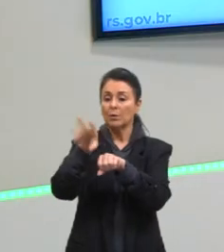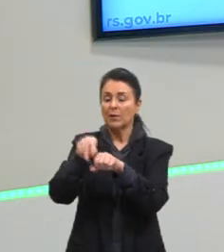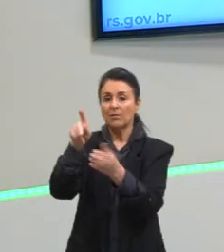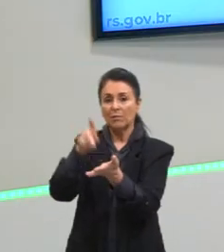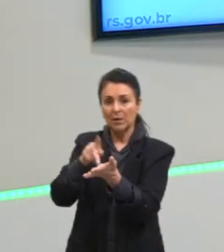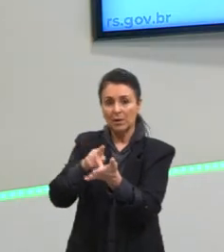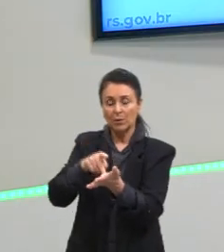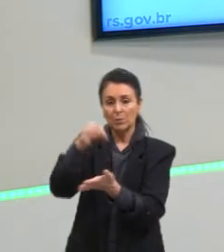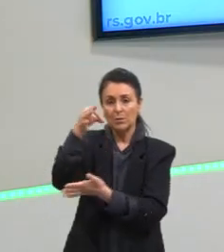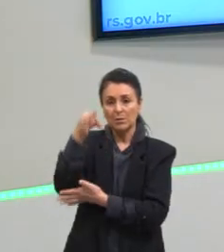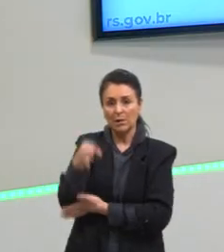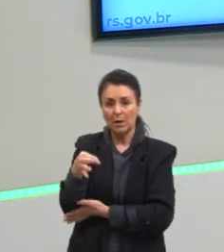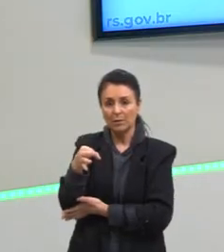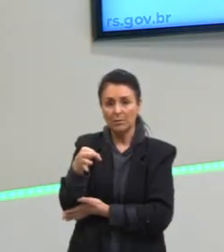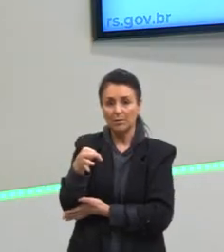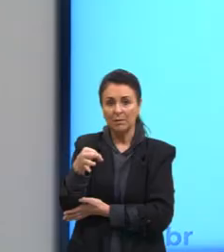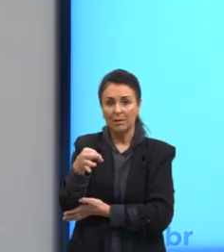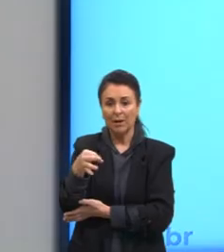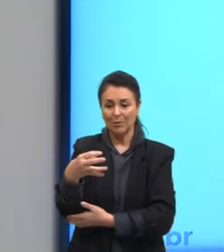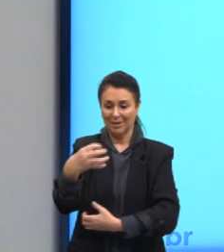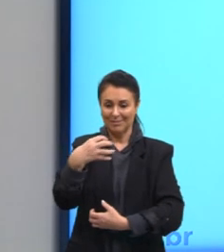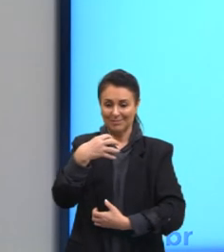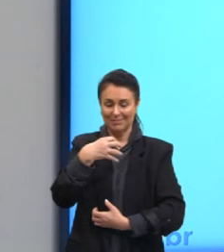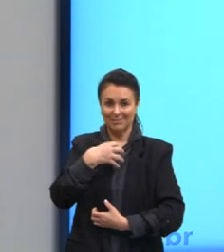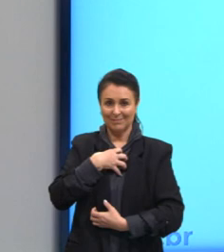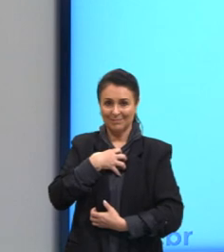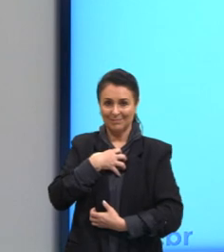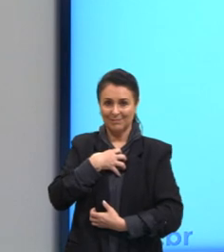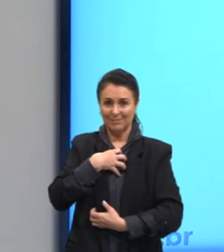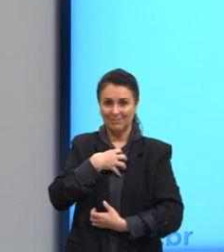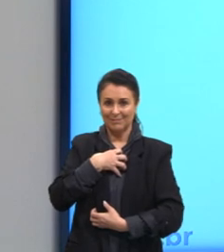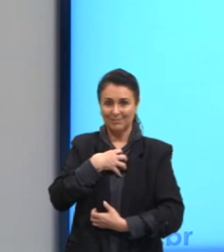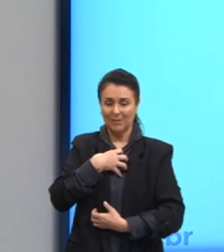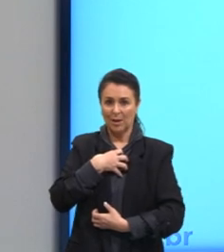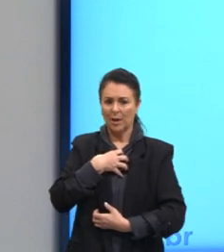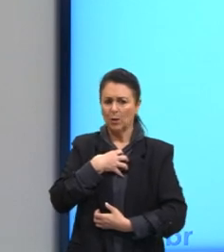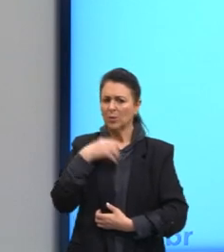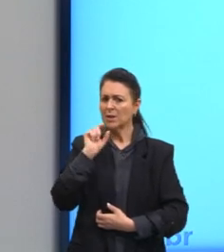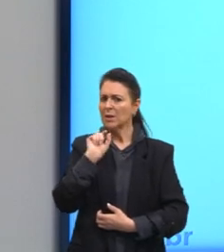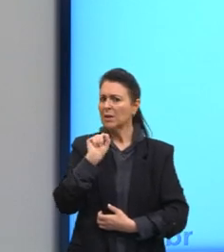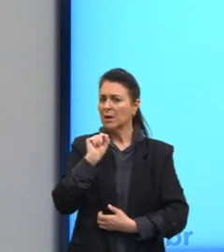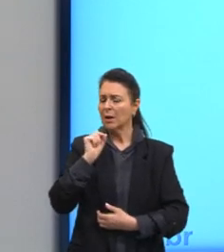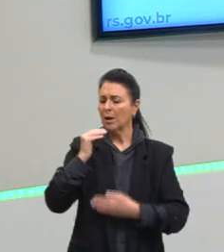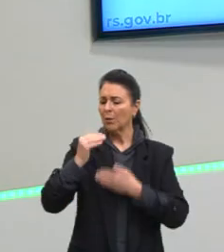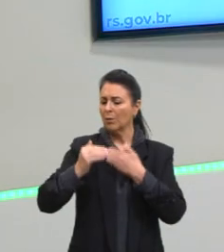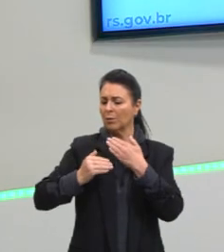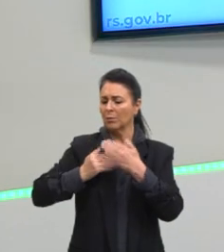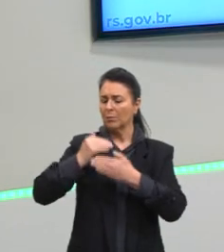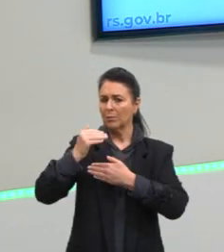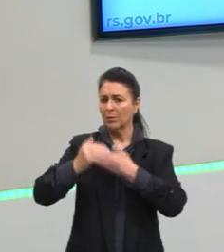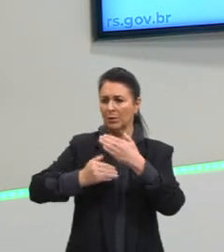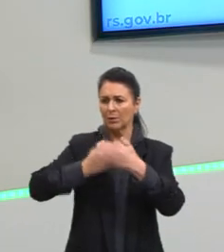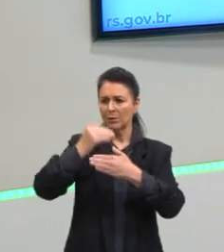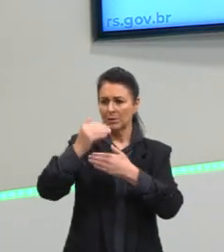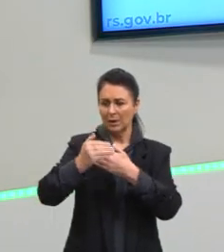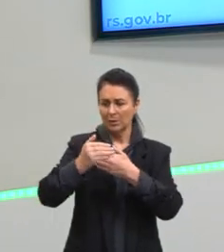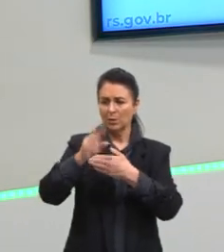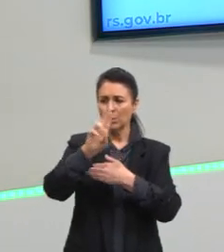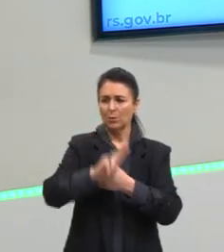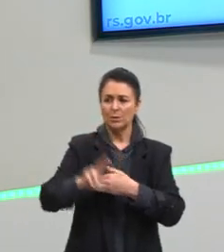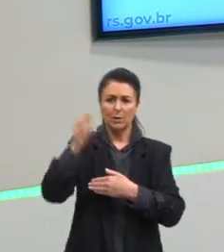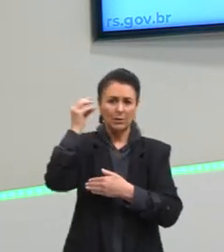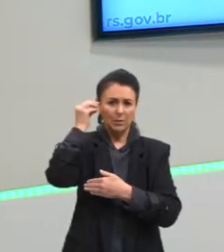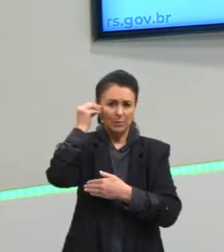exato É a intuição como seria intuição é um processo que passaria a partir da experiência